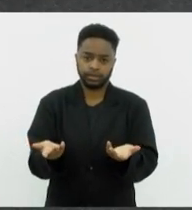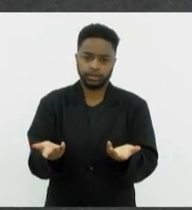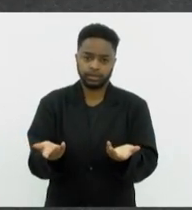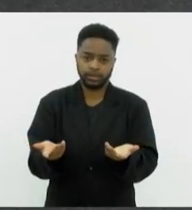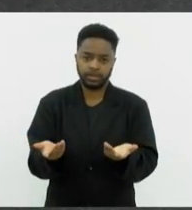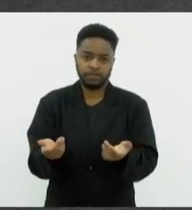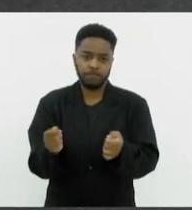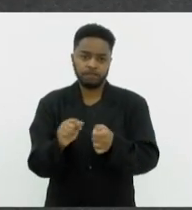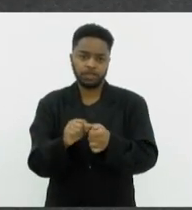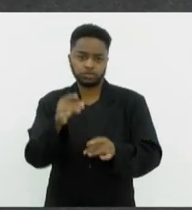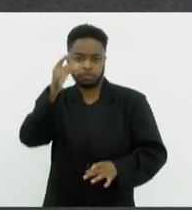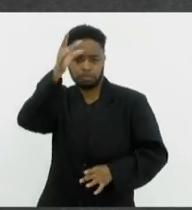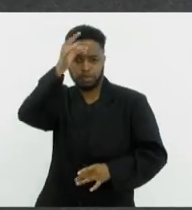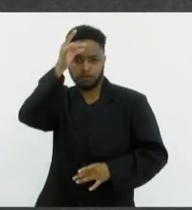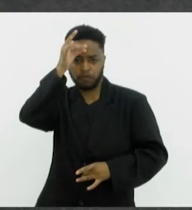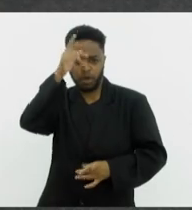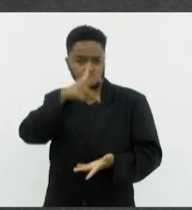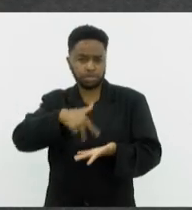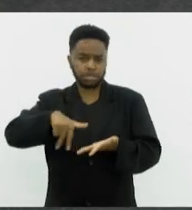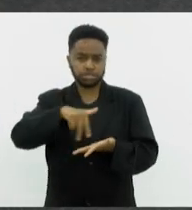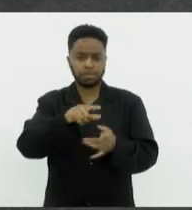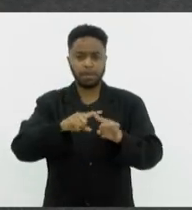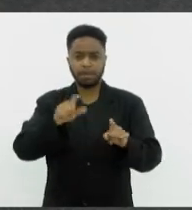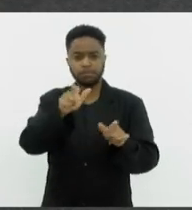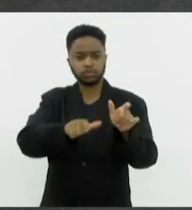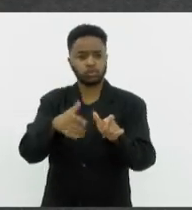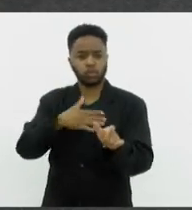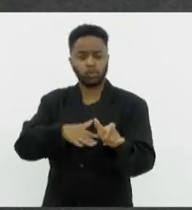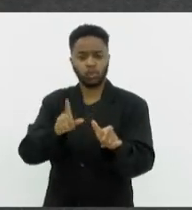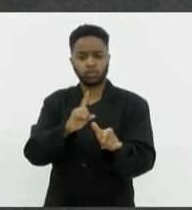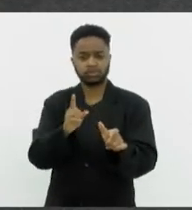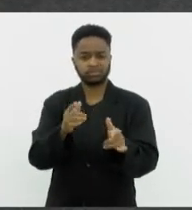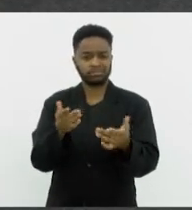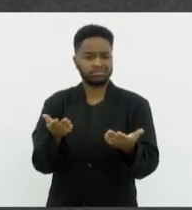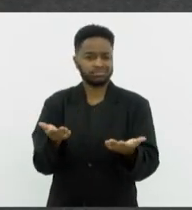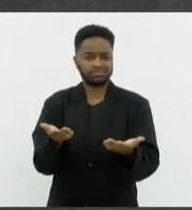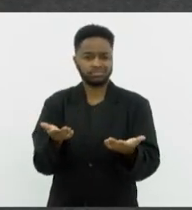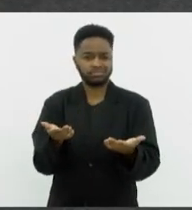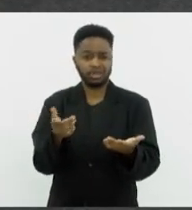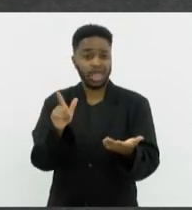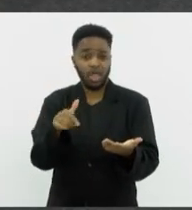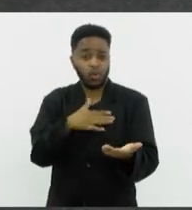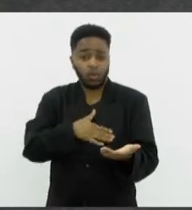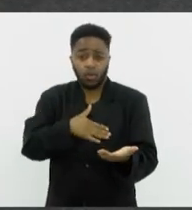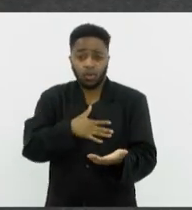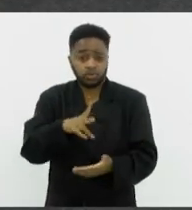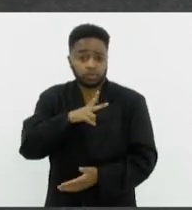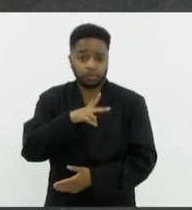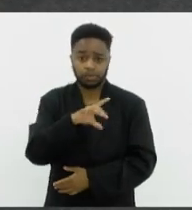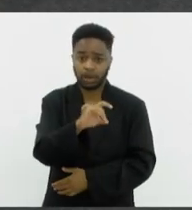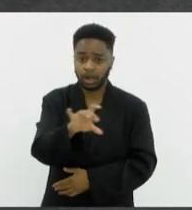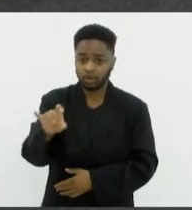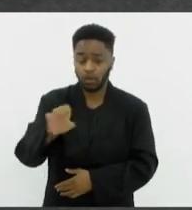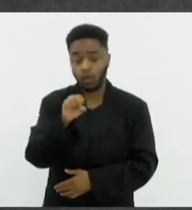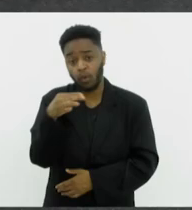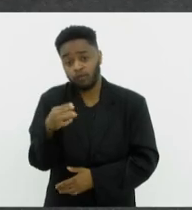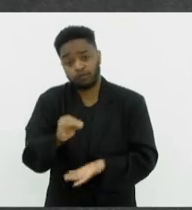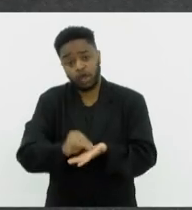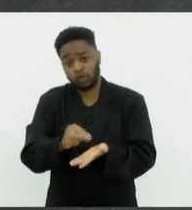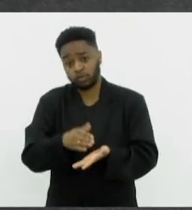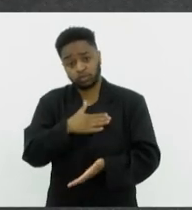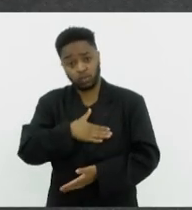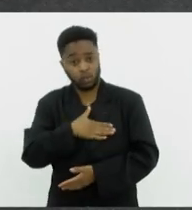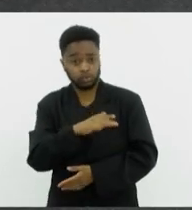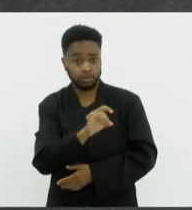fez performance no palco e não gostaram da performance dela. Aí é do gosto de cada um, ou do mau gosto de cada